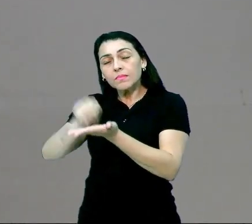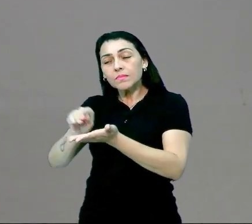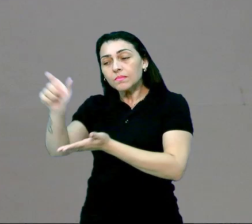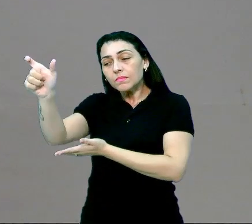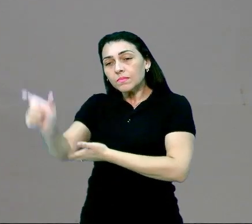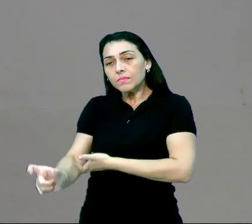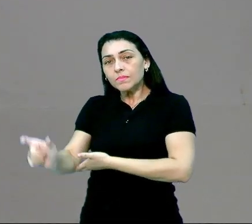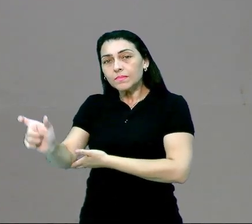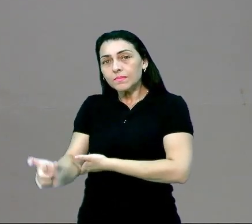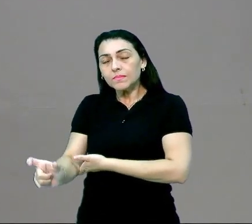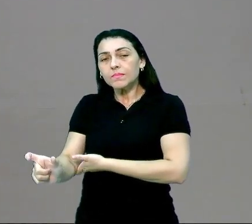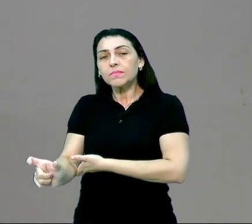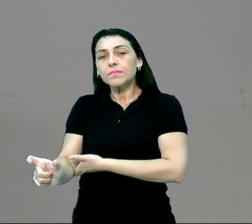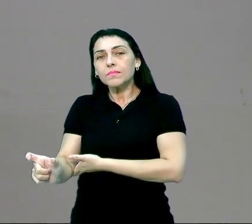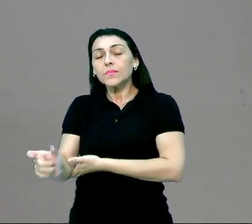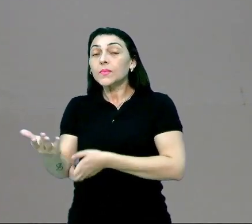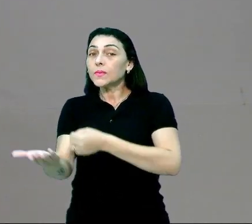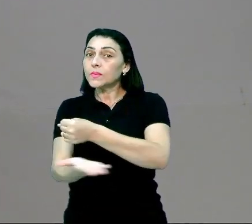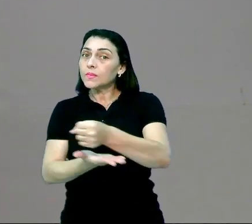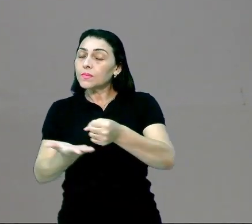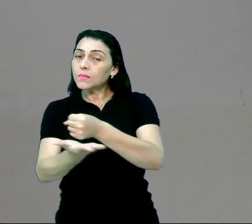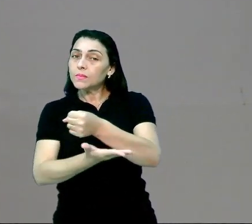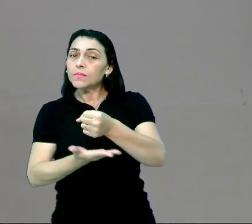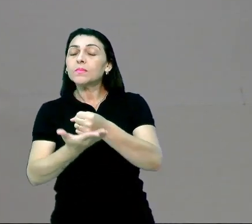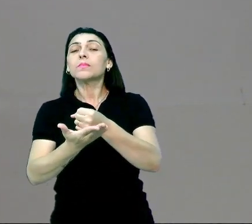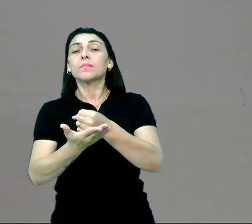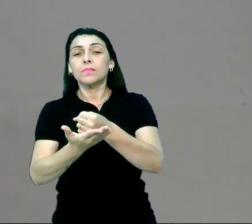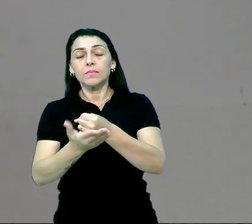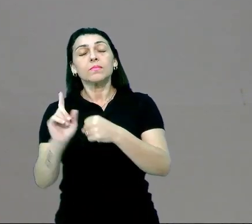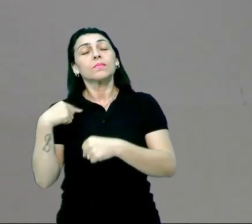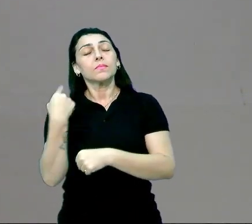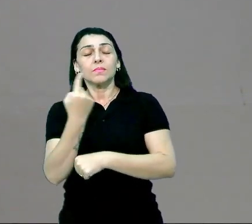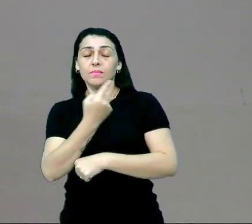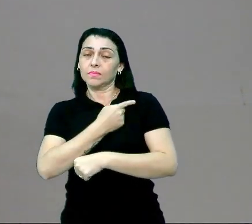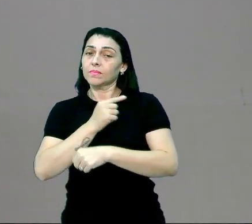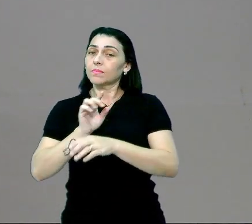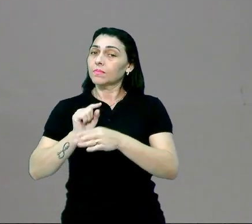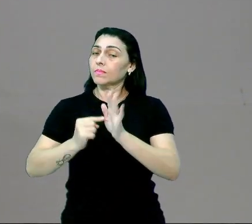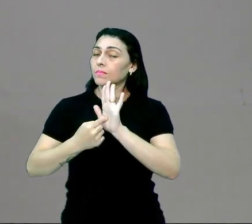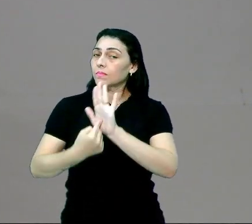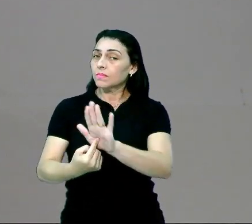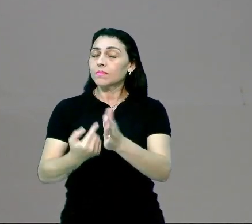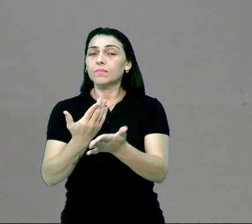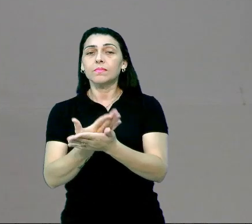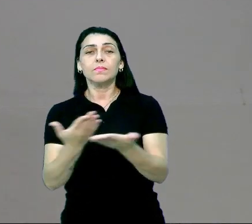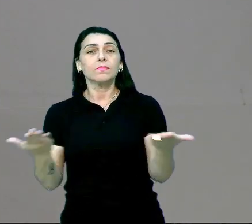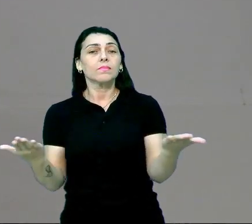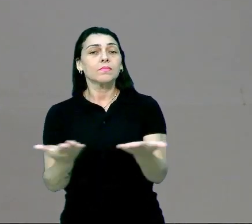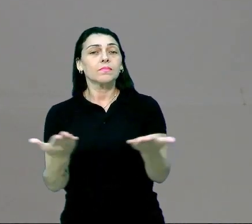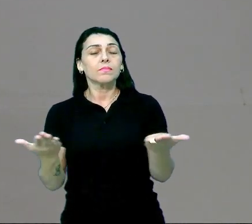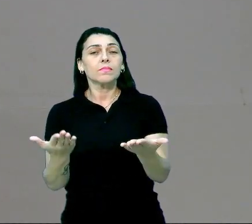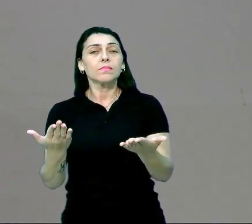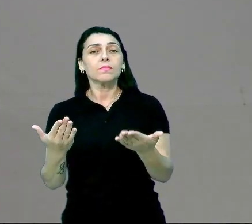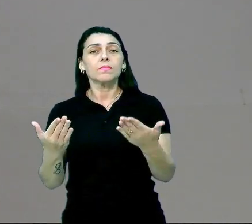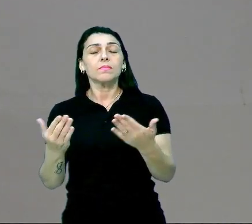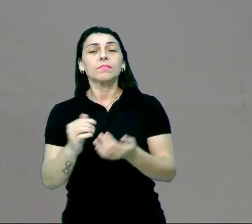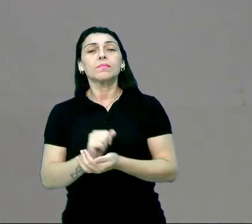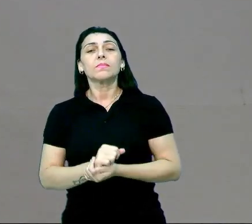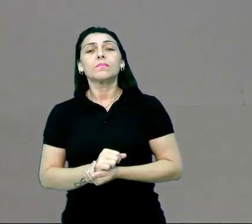pelo menos com base nesses teóricos que nós vamos abordar na aula de hoje.